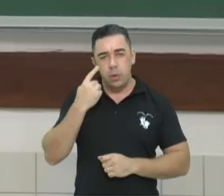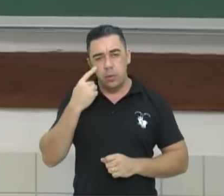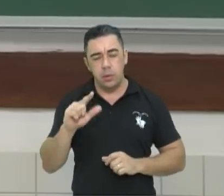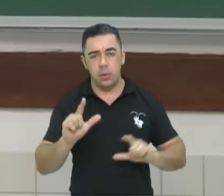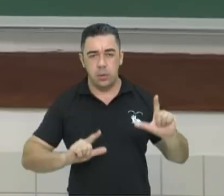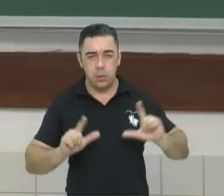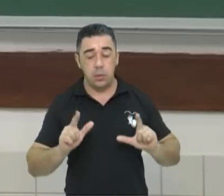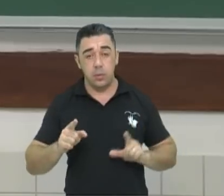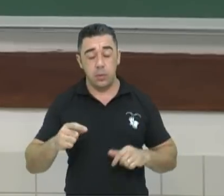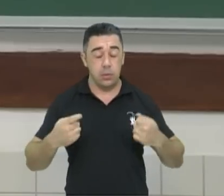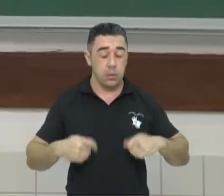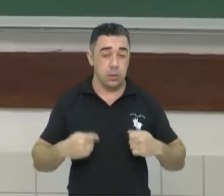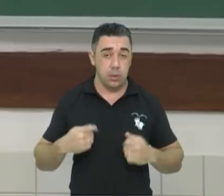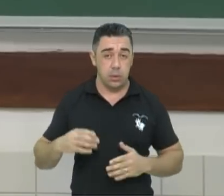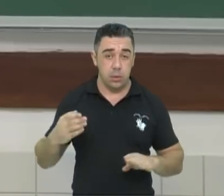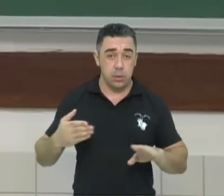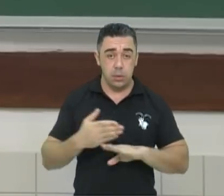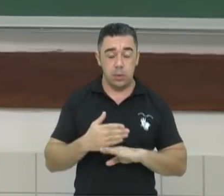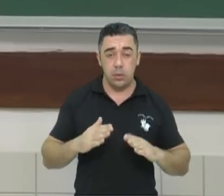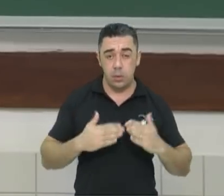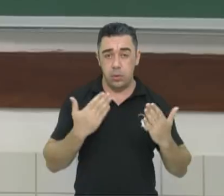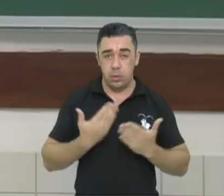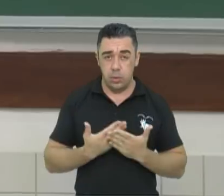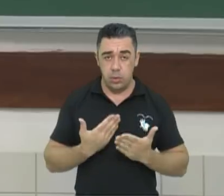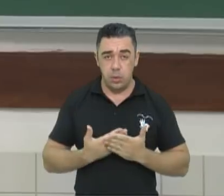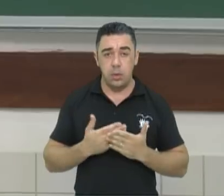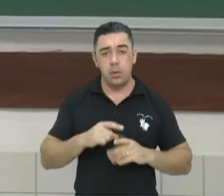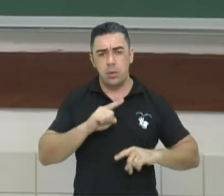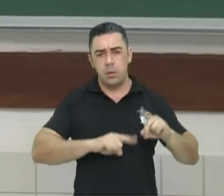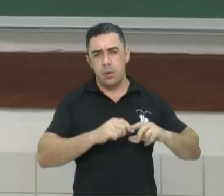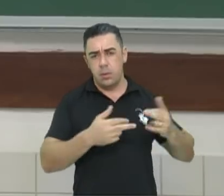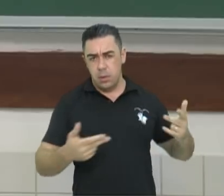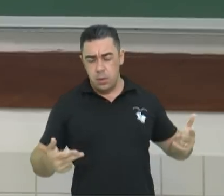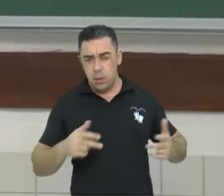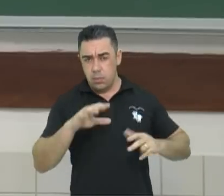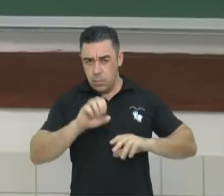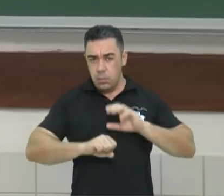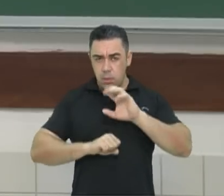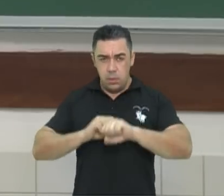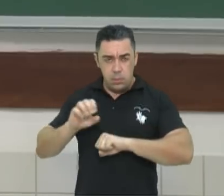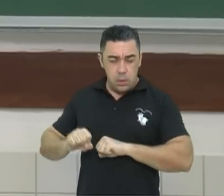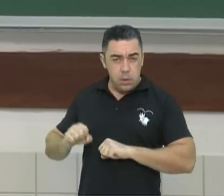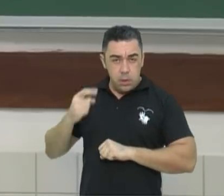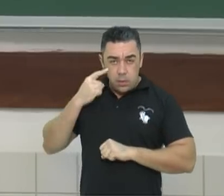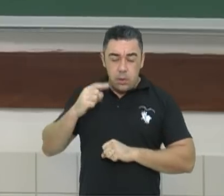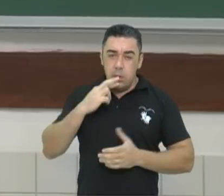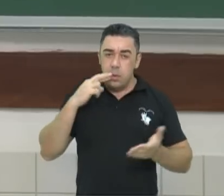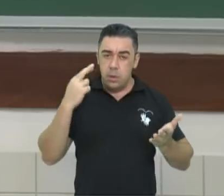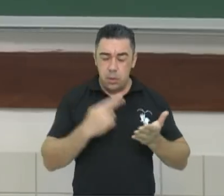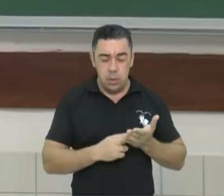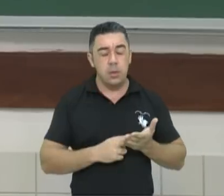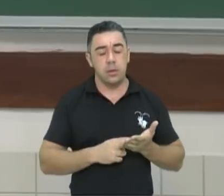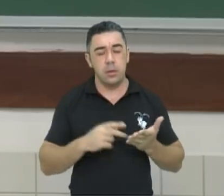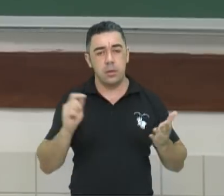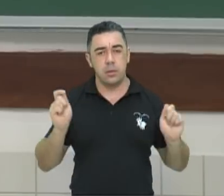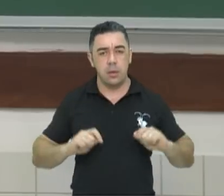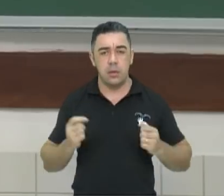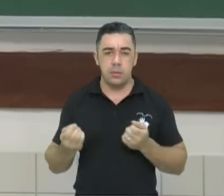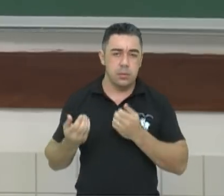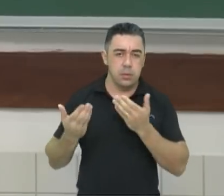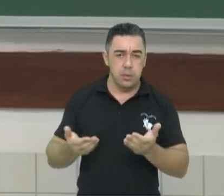você precisa ir até a sua escola, retirar os materiais impressos, resolver e entregar